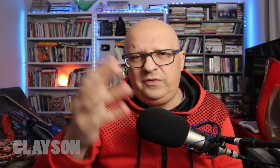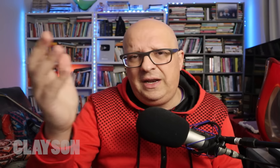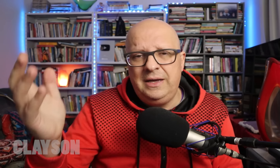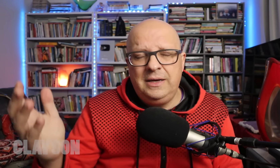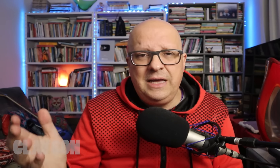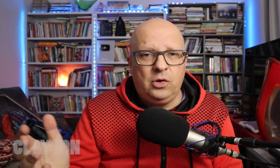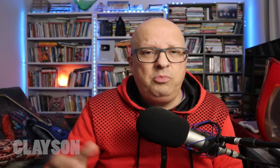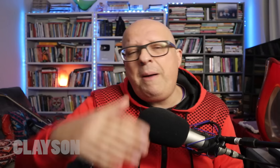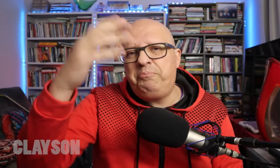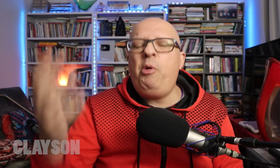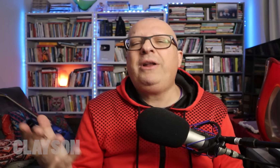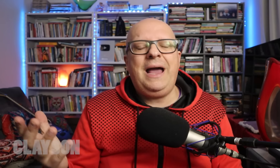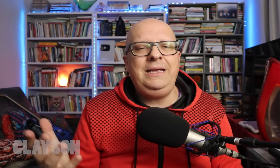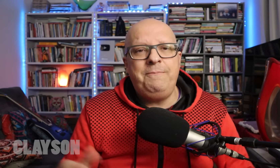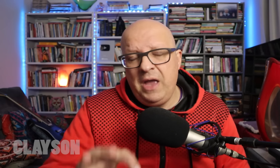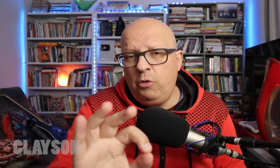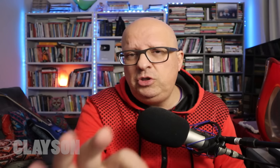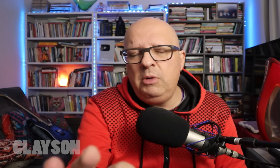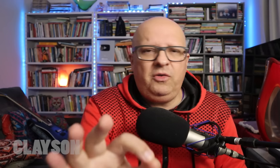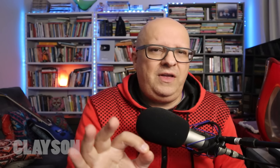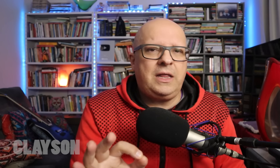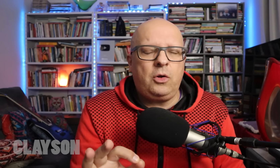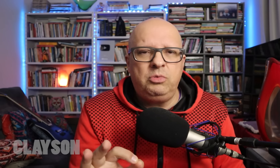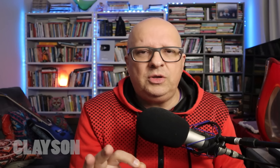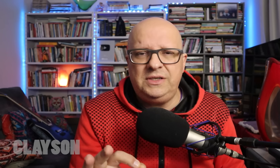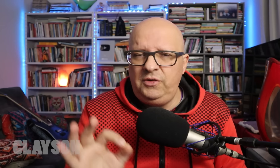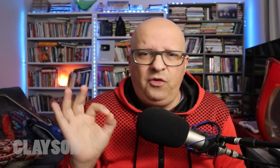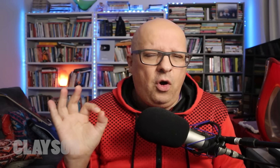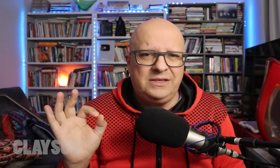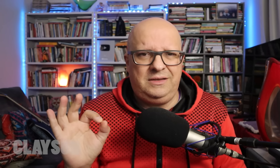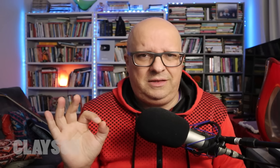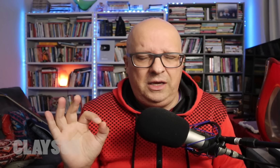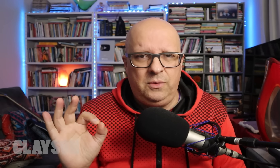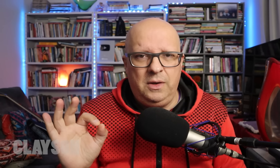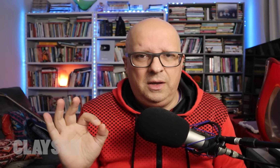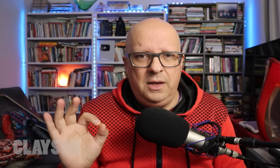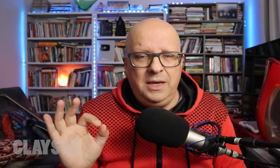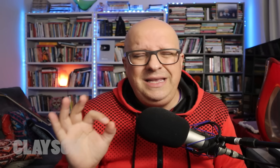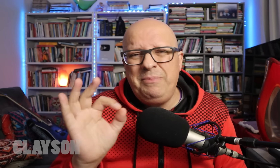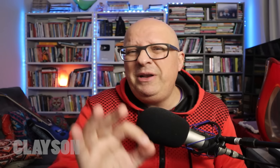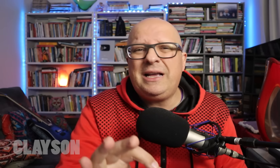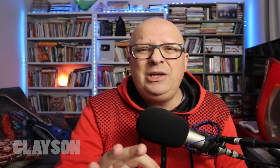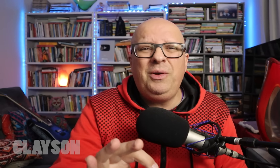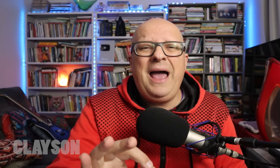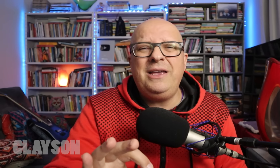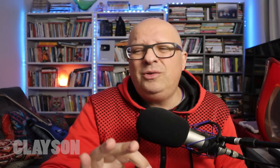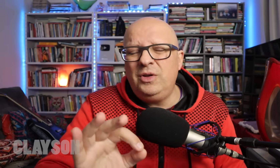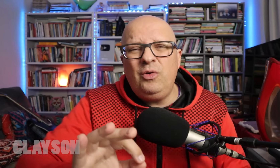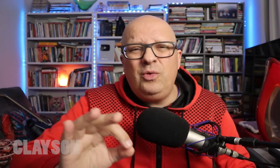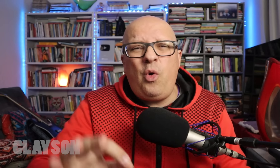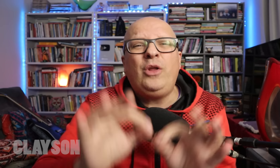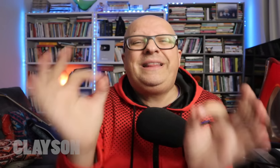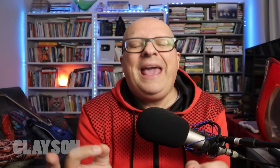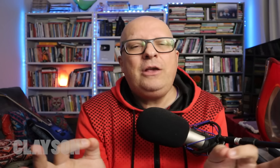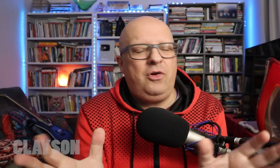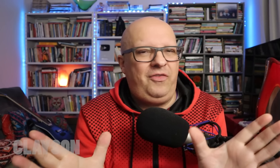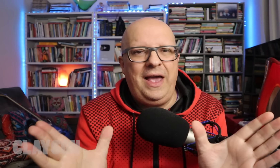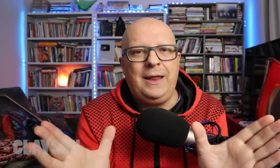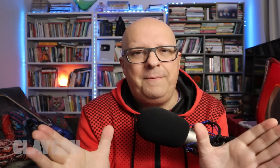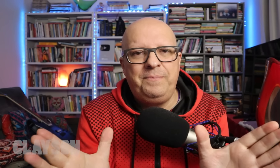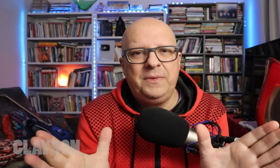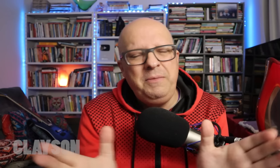acha a novela da Globo uma porcaria. A última novela da Globo que eu assisti foi o Roque Santeiro. E depois daquilo lá, eu